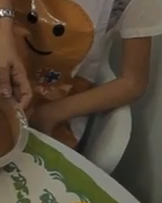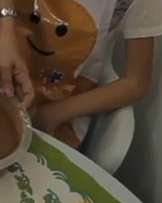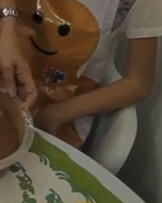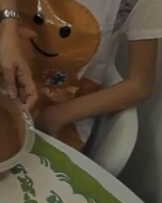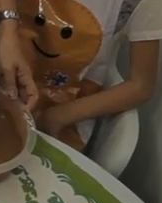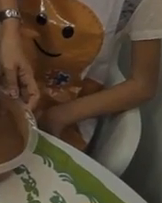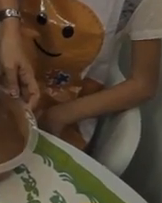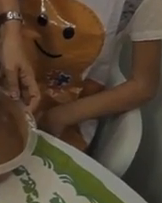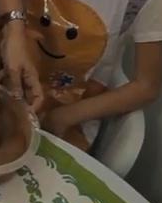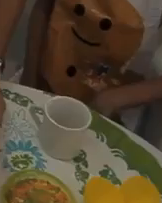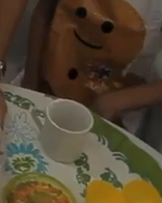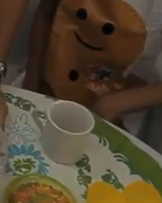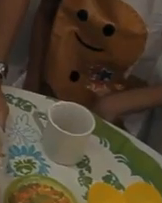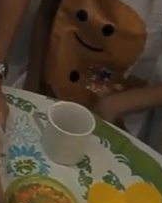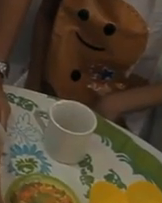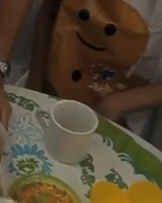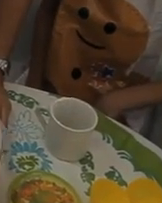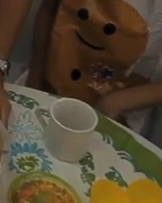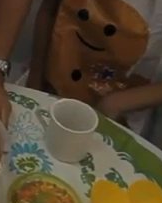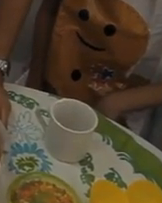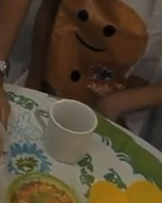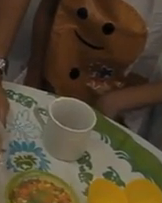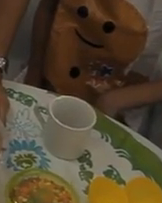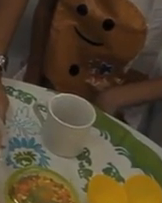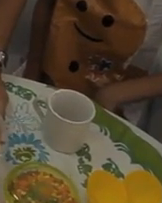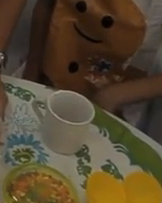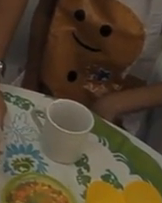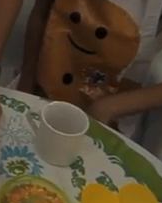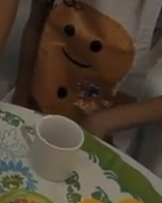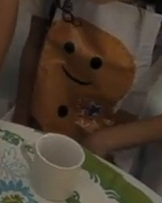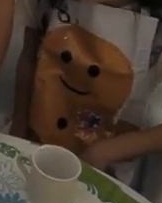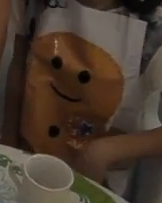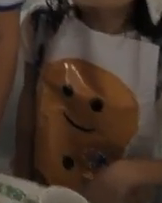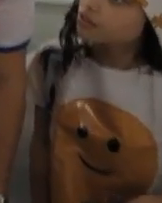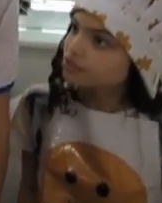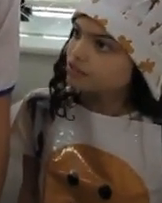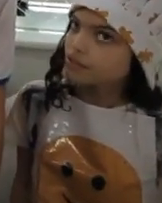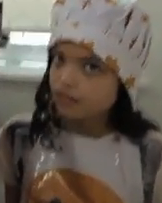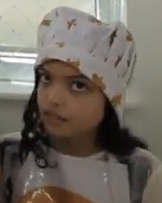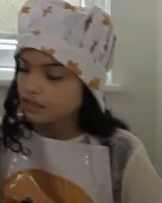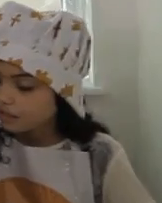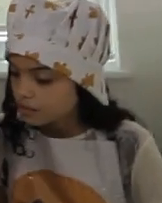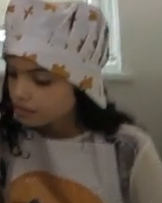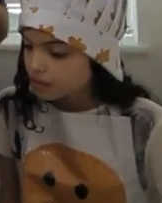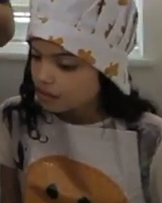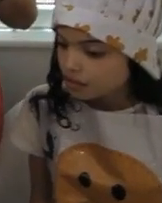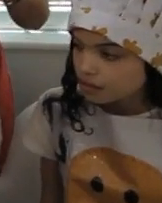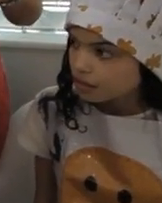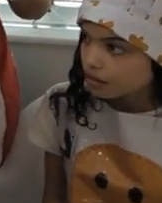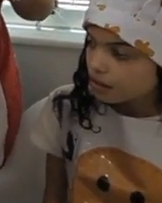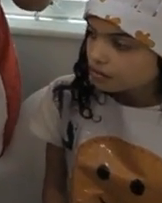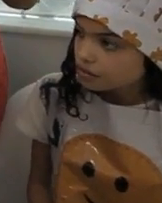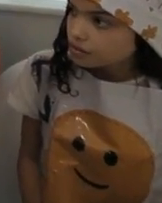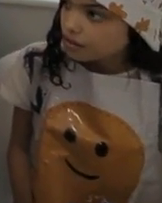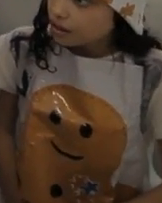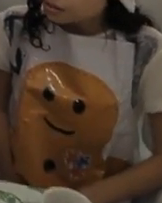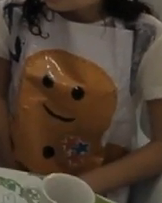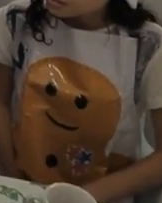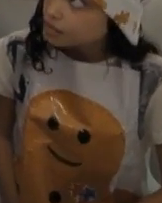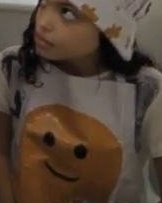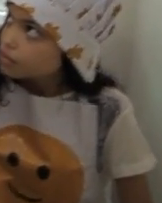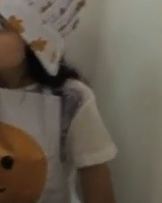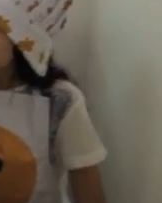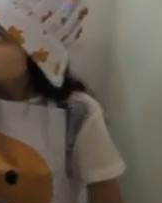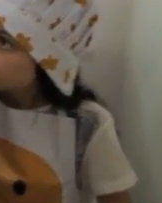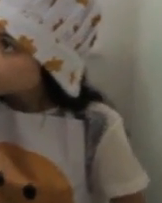está, gente? Nós vamos colocar, ó, 10 gotas de baunilha. Quem vai colocar pra mim 10 gotas?